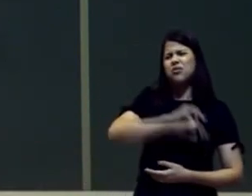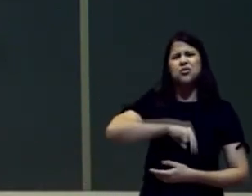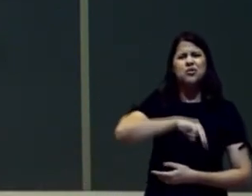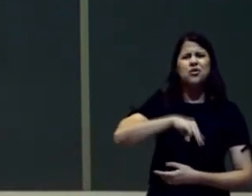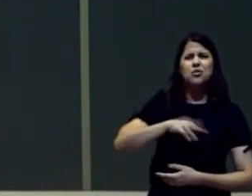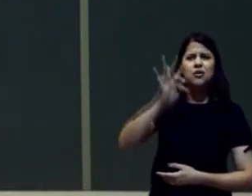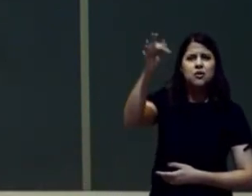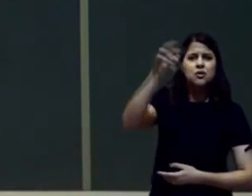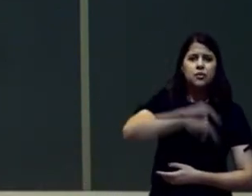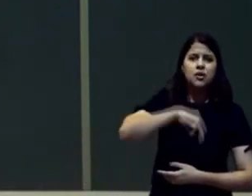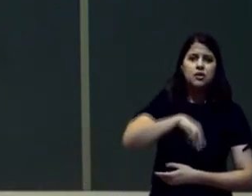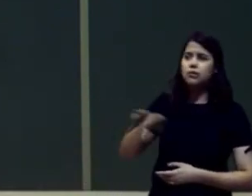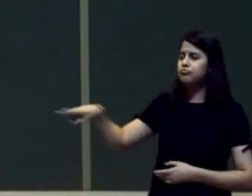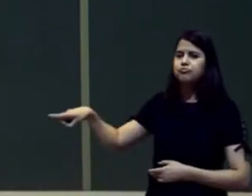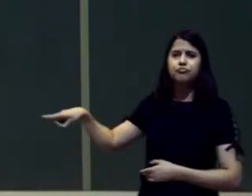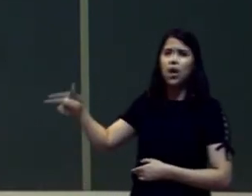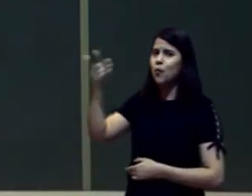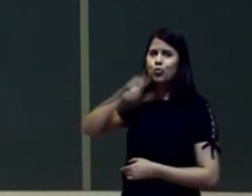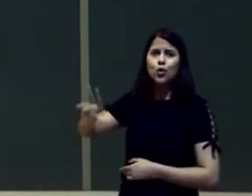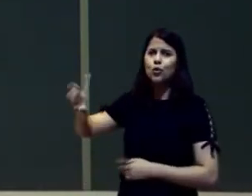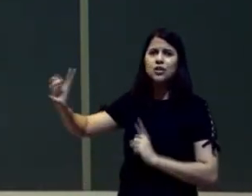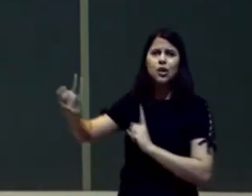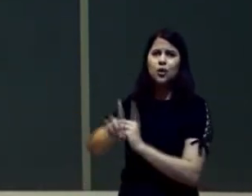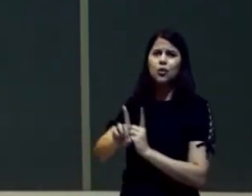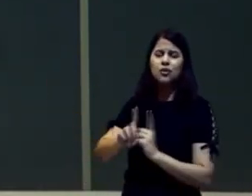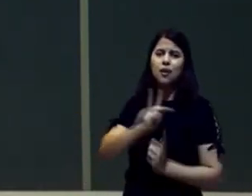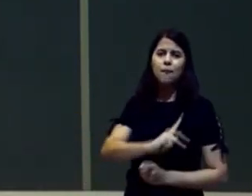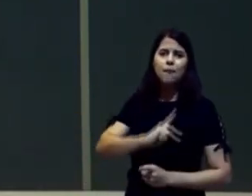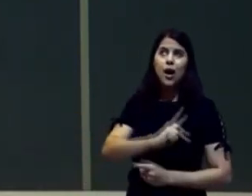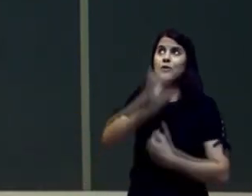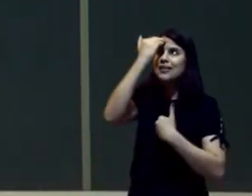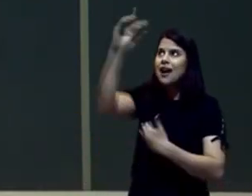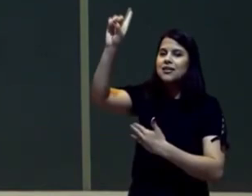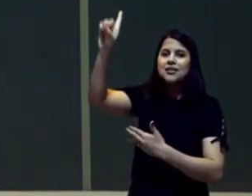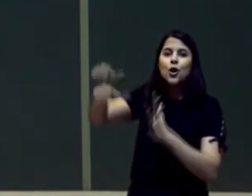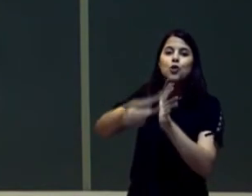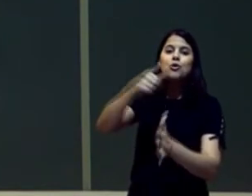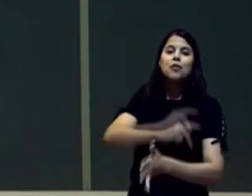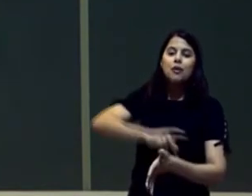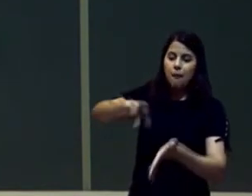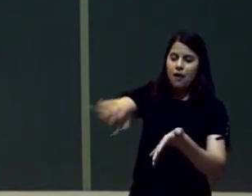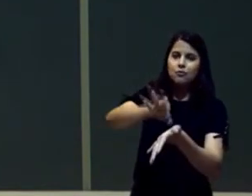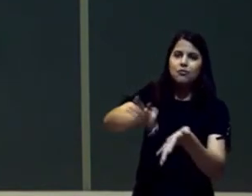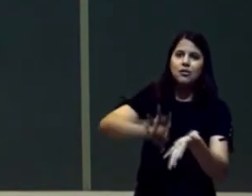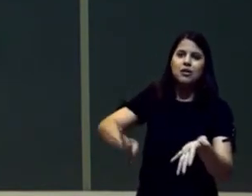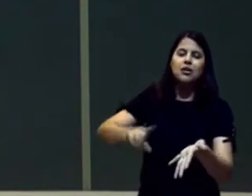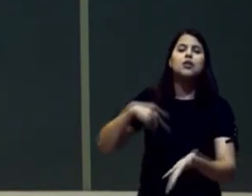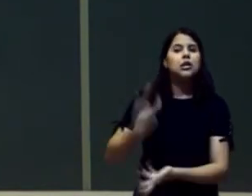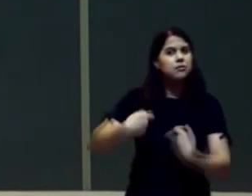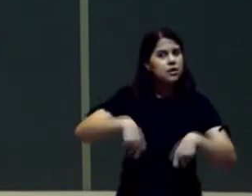para Timóteo não deu tempo encontrar Paulo. Graças a Deus que Paulo escreveu esse testamento. É o tempo não de escrever